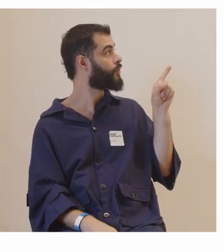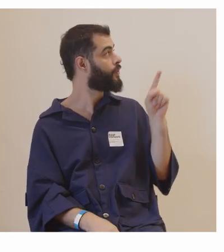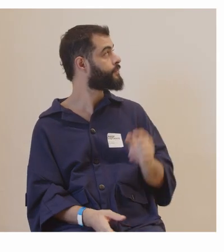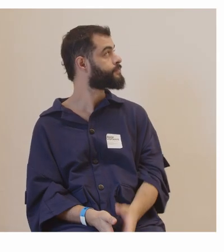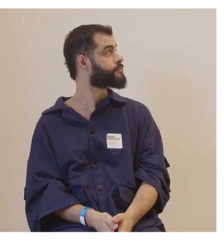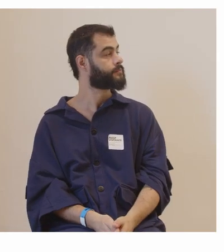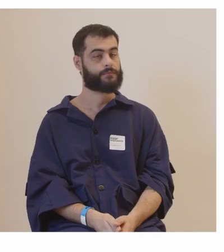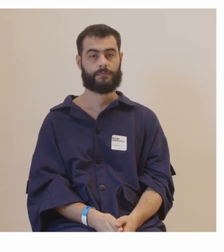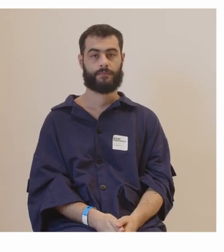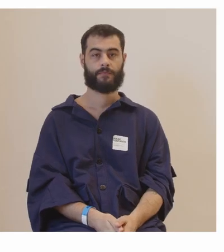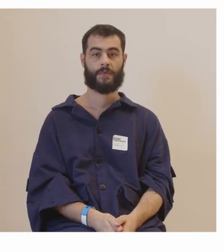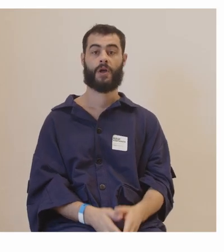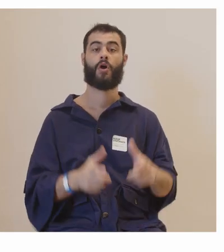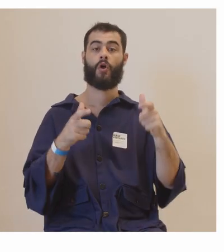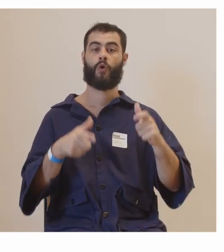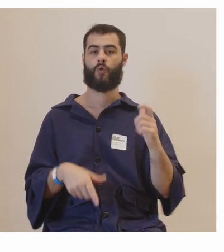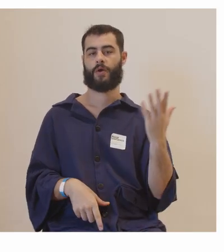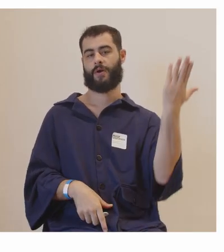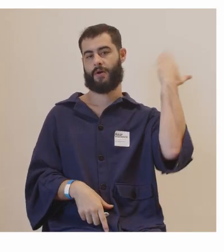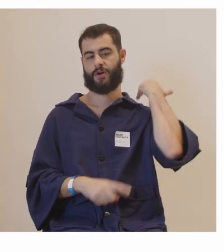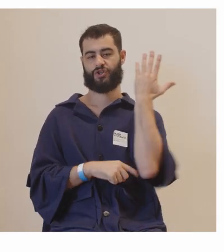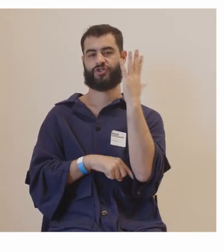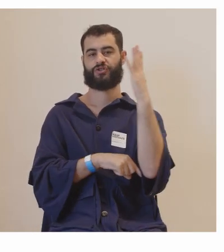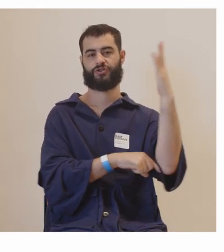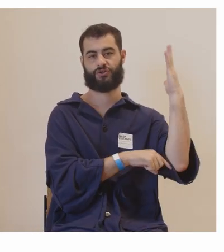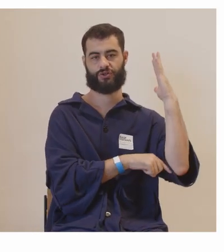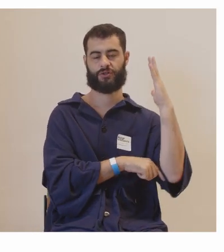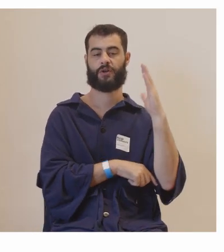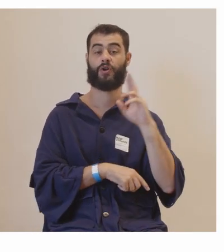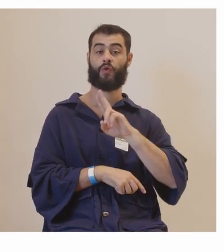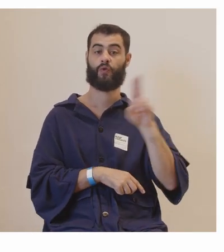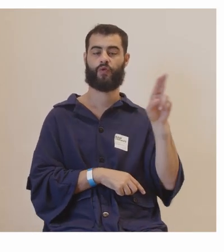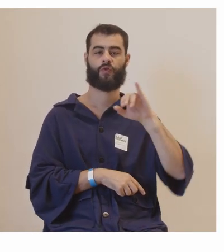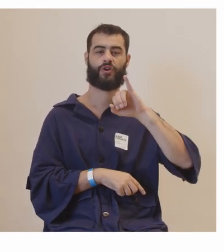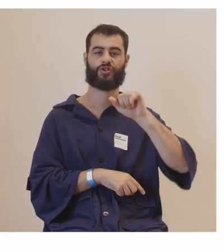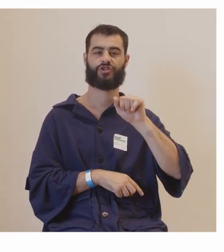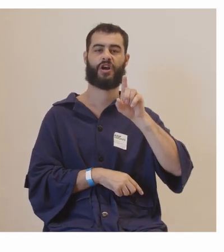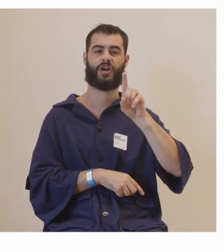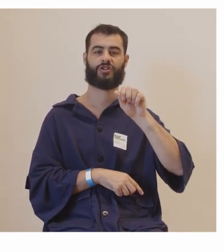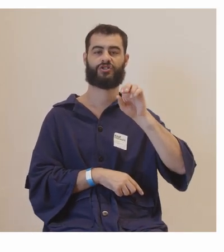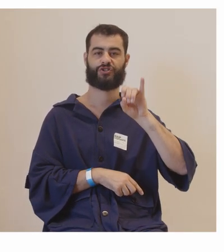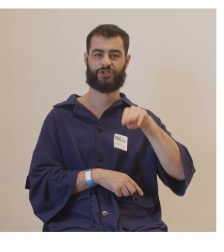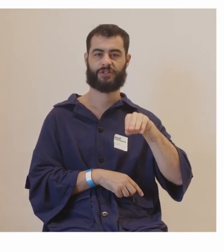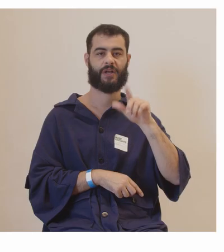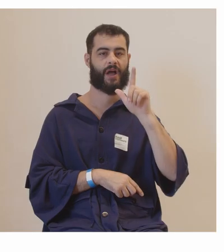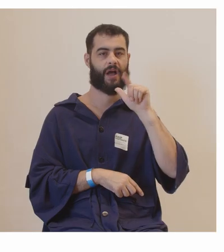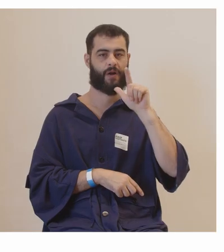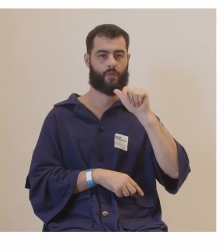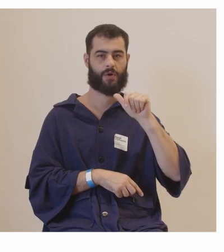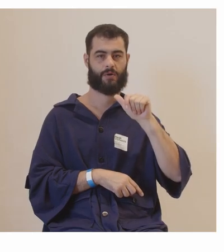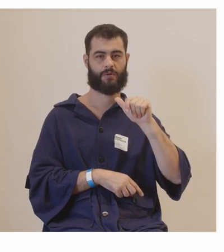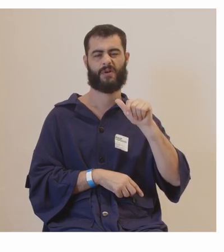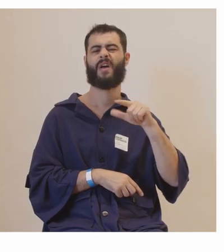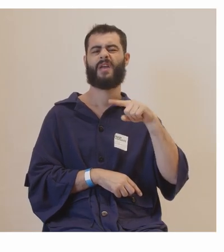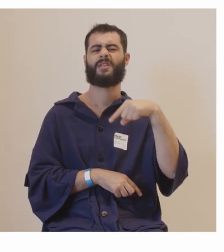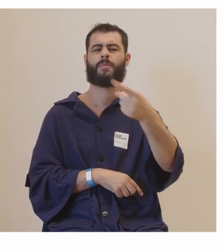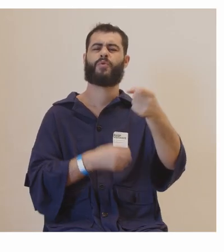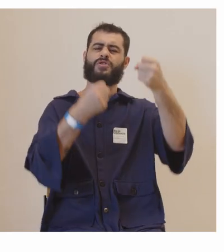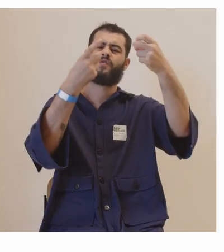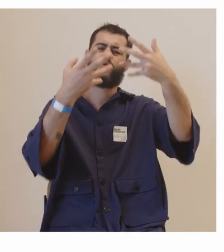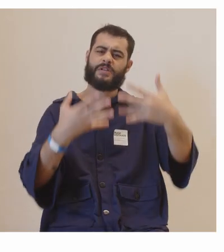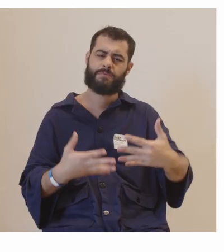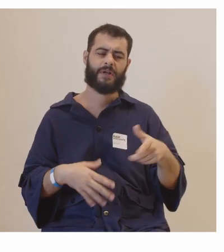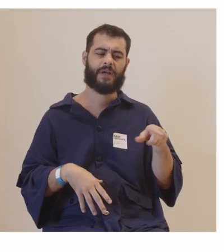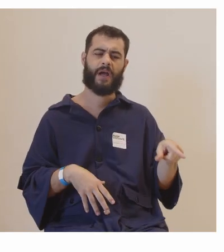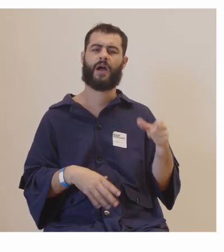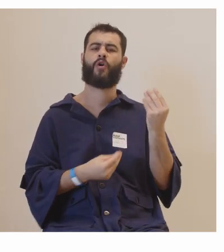depois como o jardim d'água dele em Giverny, né? Eu vou falar, né, um pouco sobre a construção do jardim, mas eu só queria chamar a